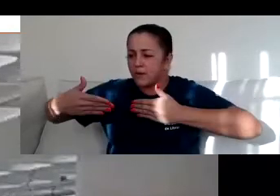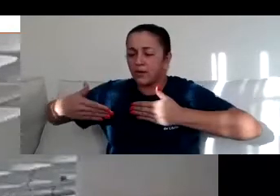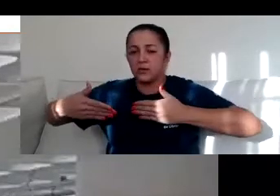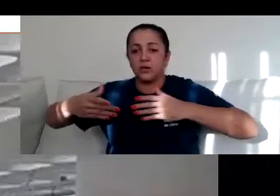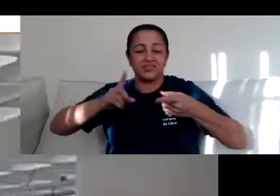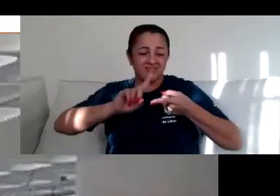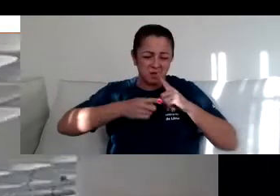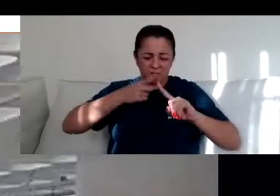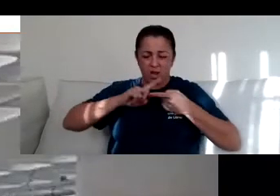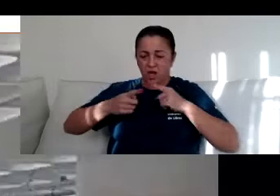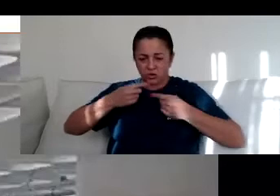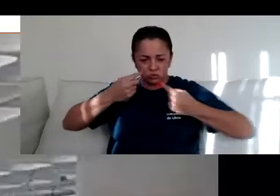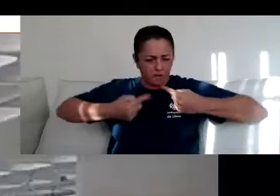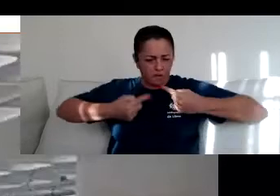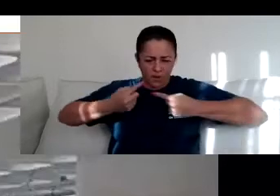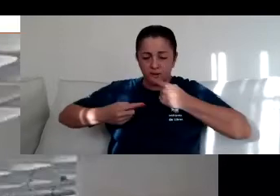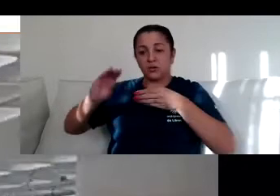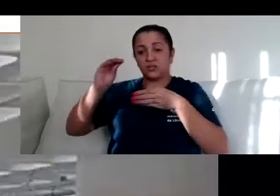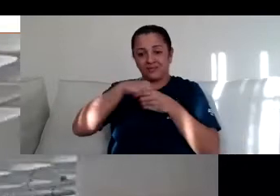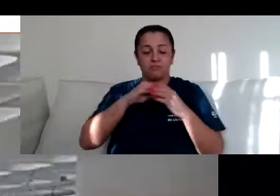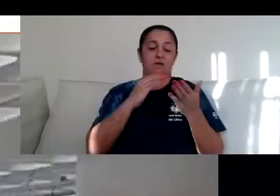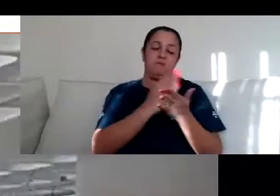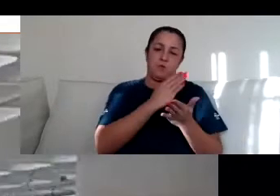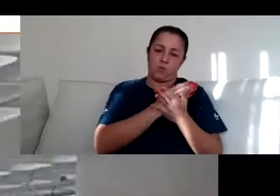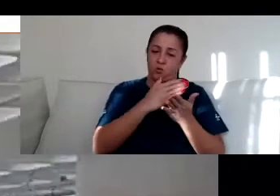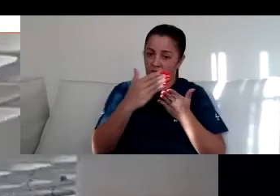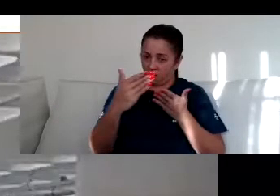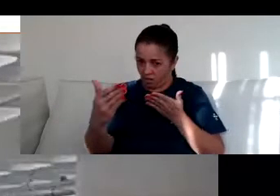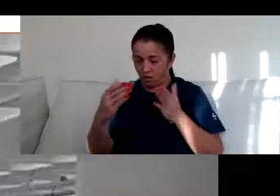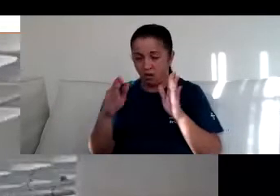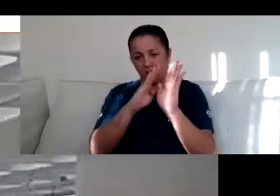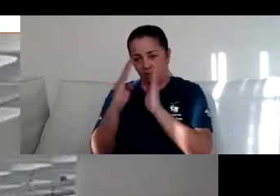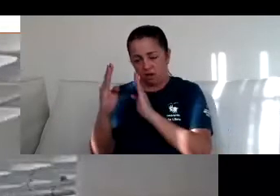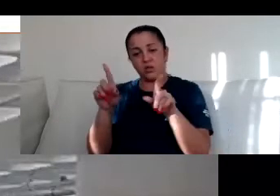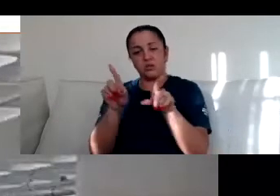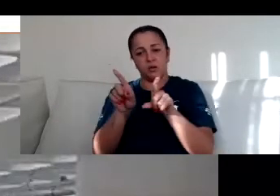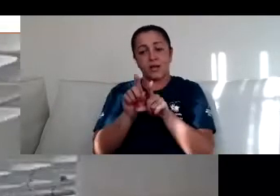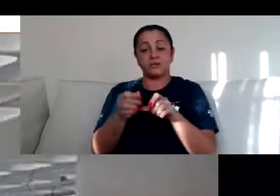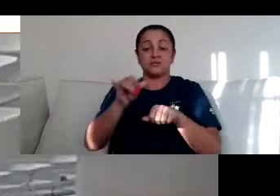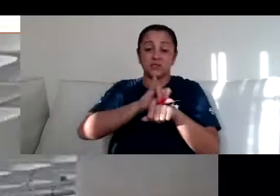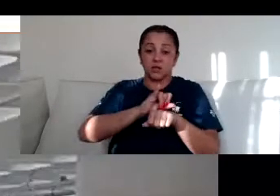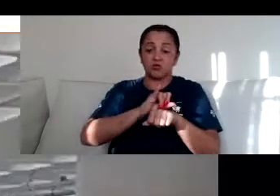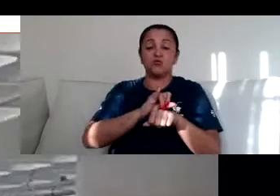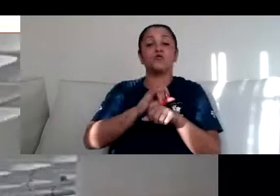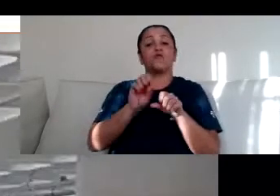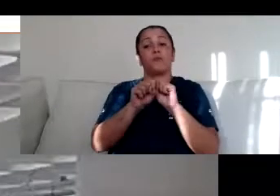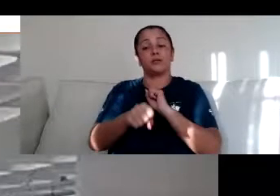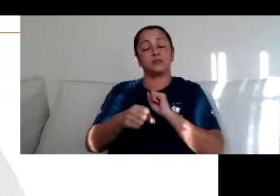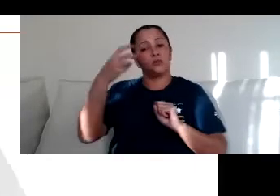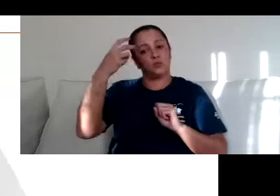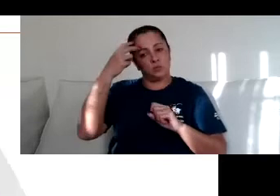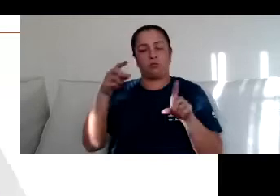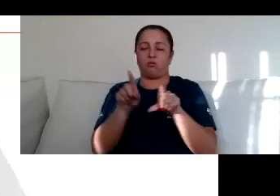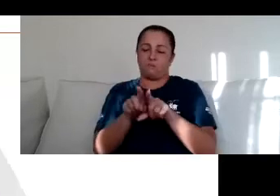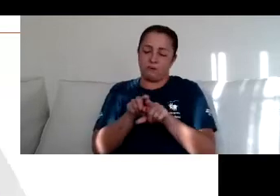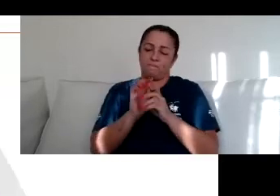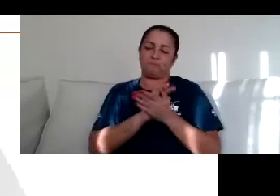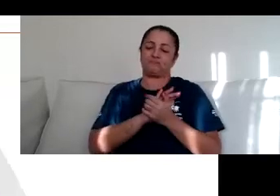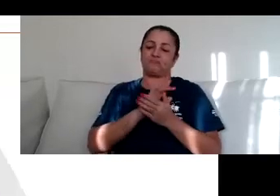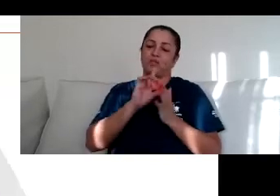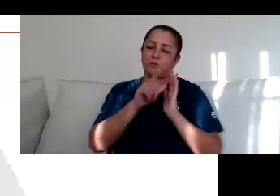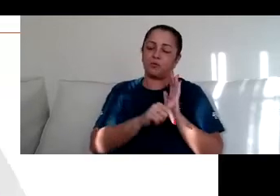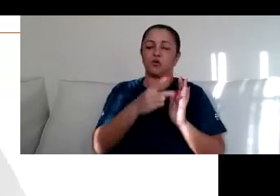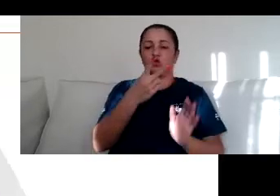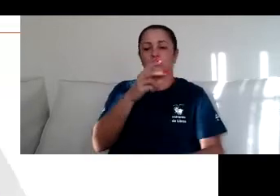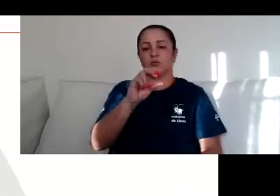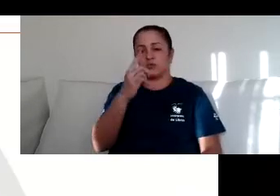realizados tanto na biblioteca como no Centro de Formação Cultural como um todo. Em 2016, estive